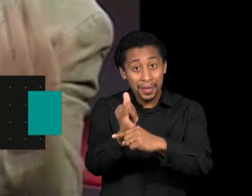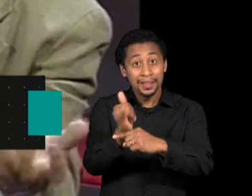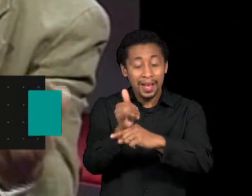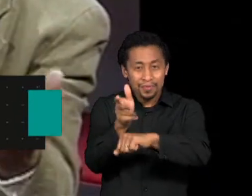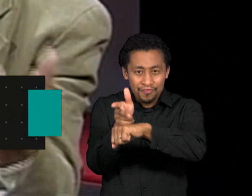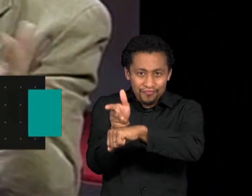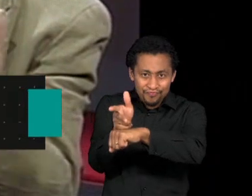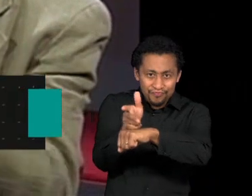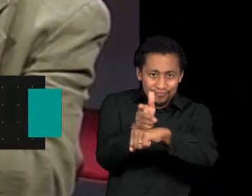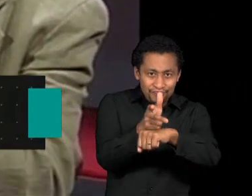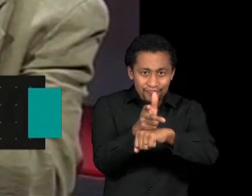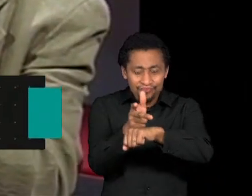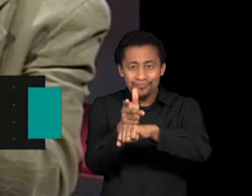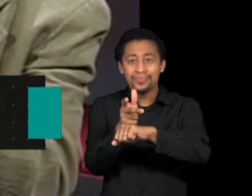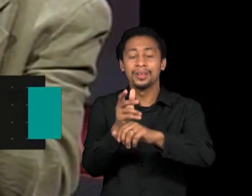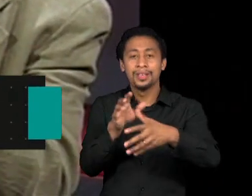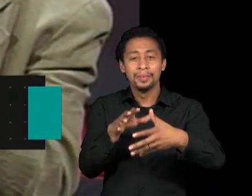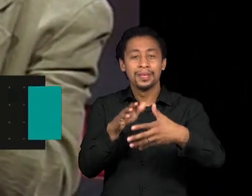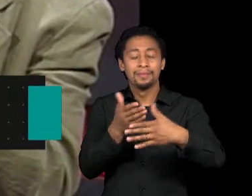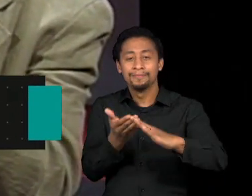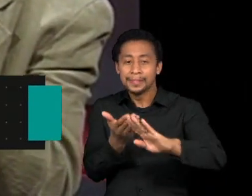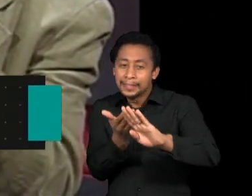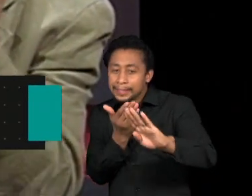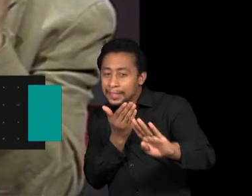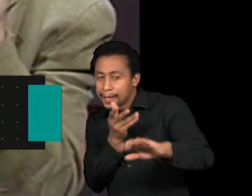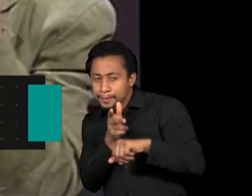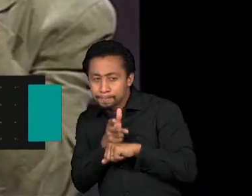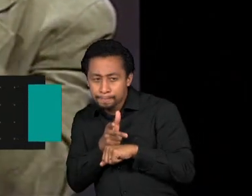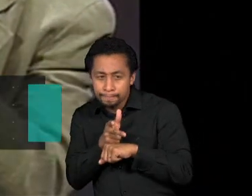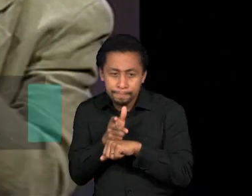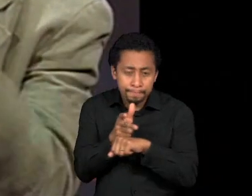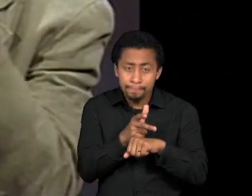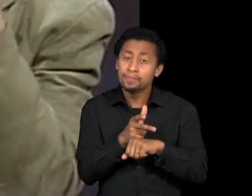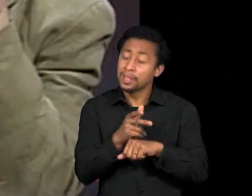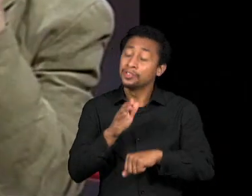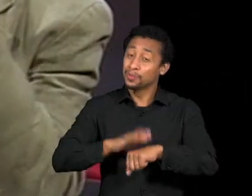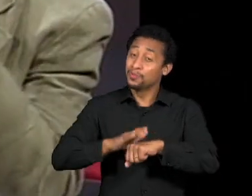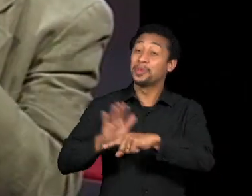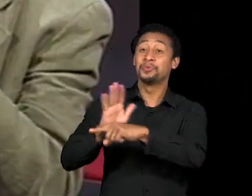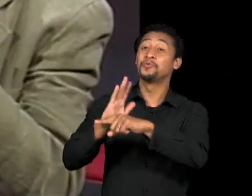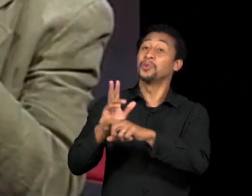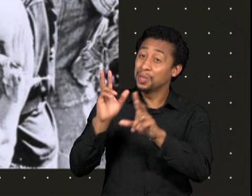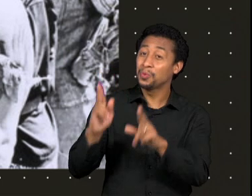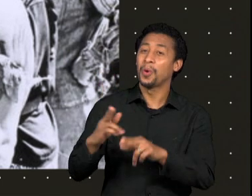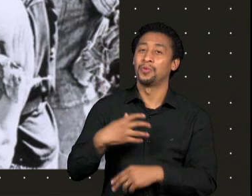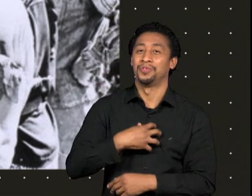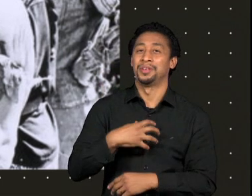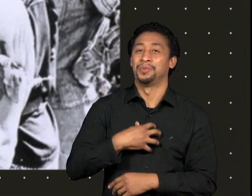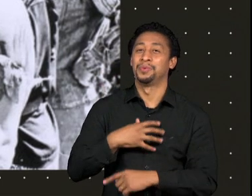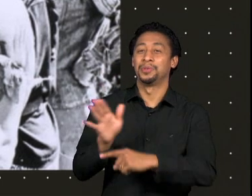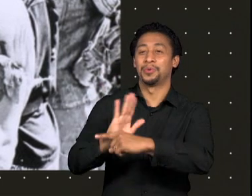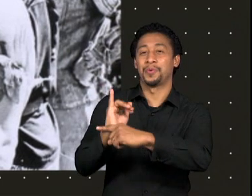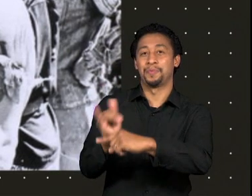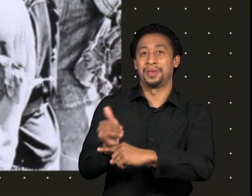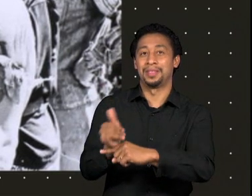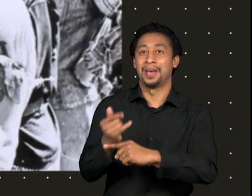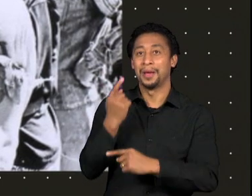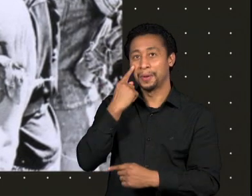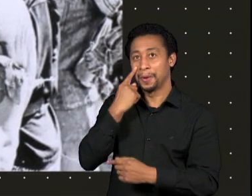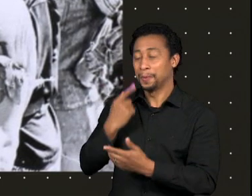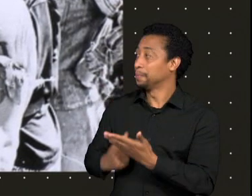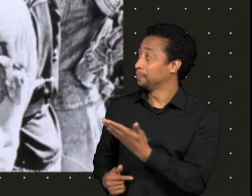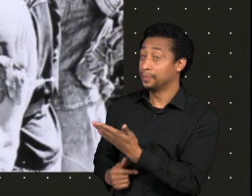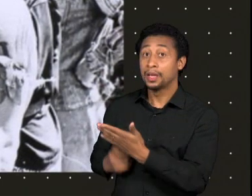o processo de criação do filme foi esse. Né? Você vê que o filme, ele tem um, quem está filmando não